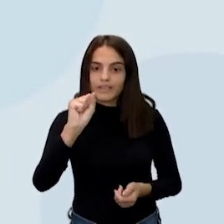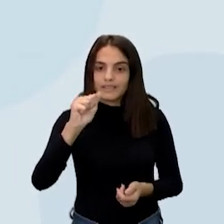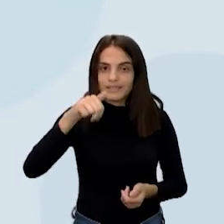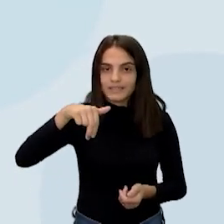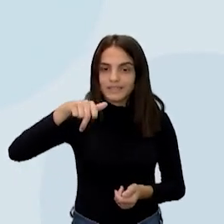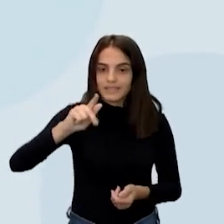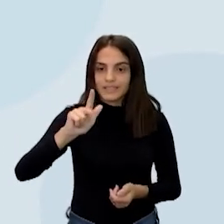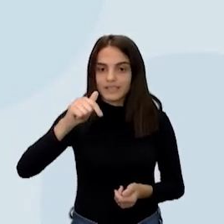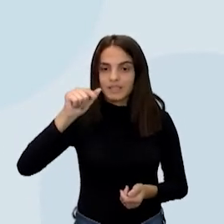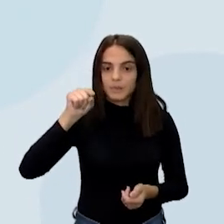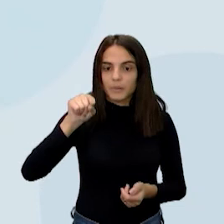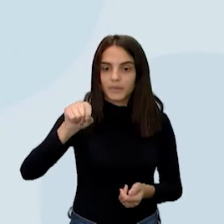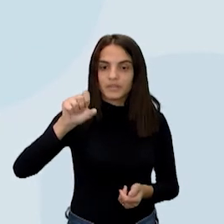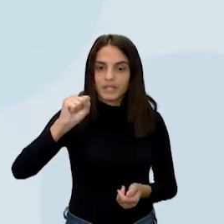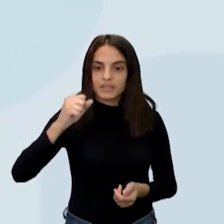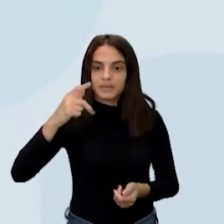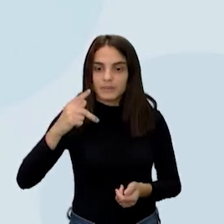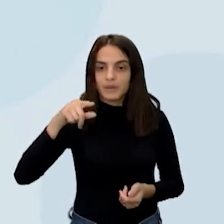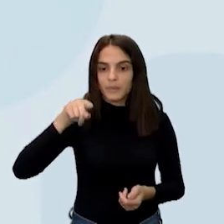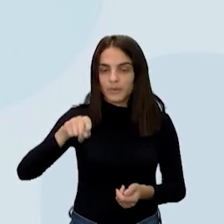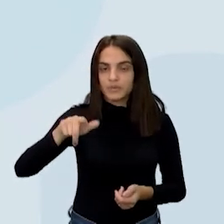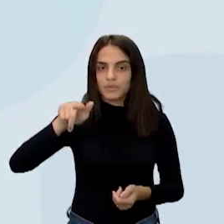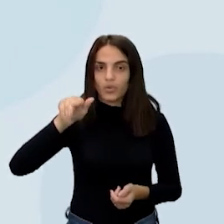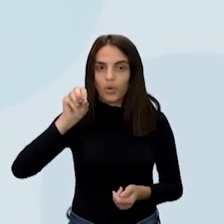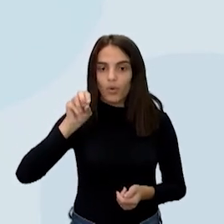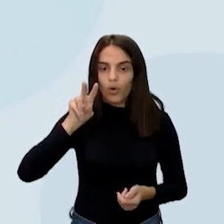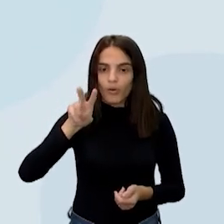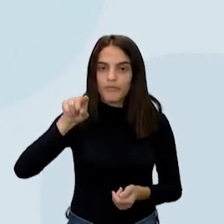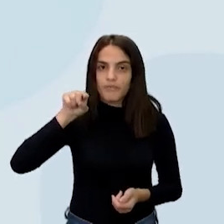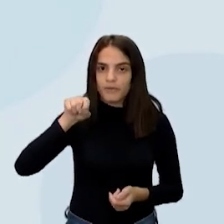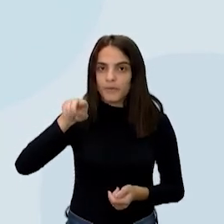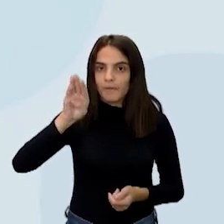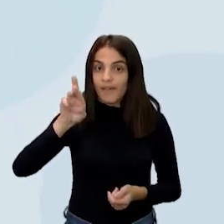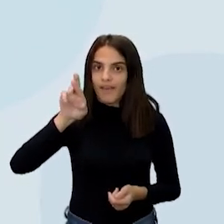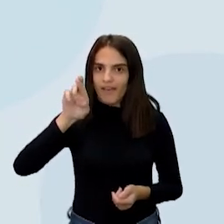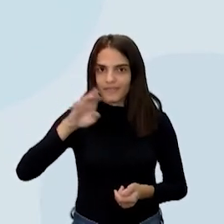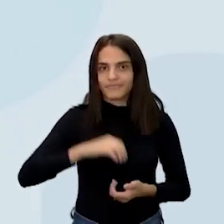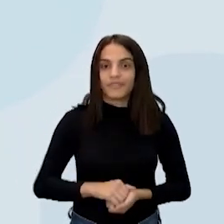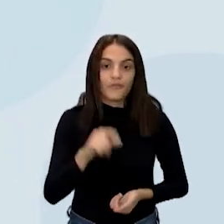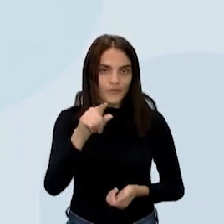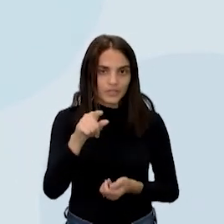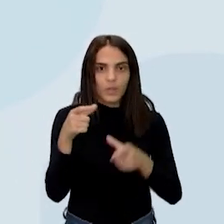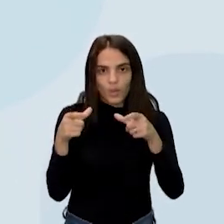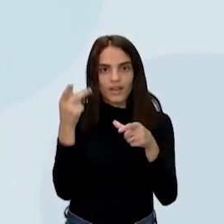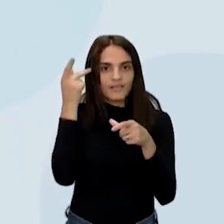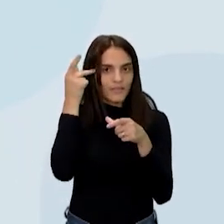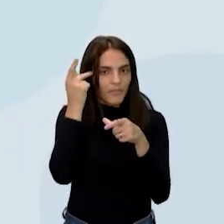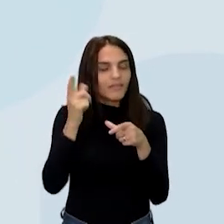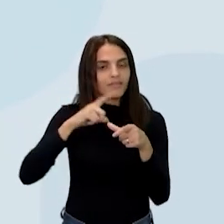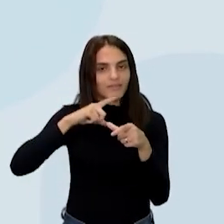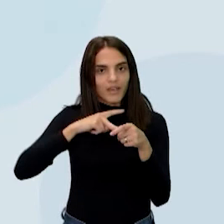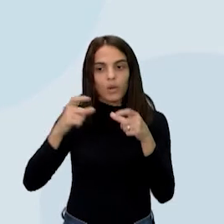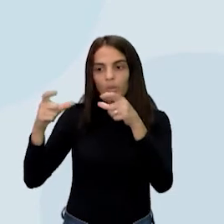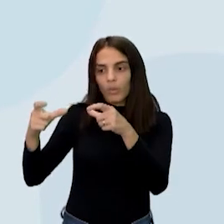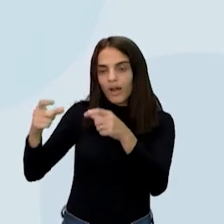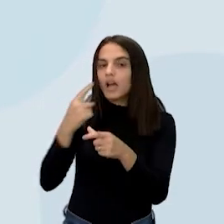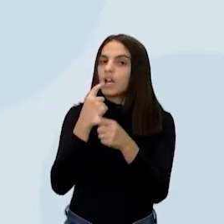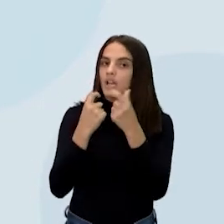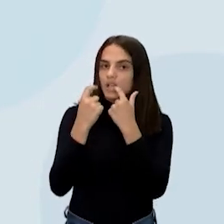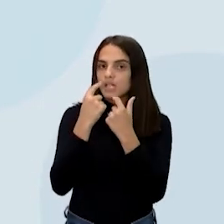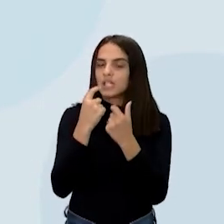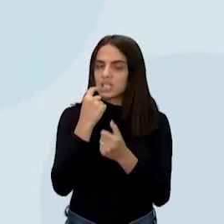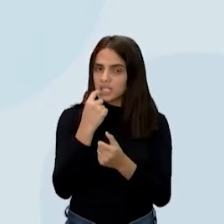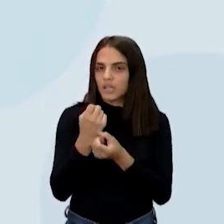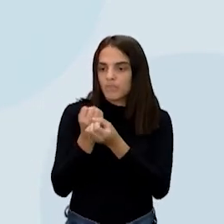www.prosangue.sp.gov.br. E isso é verdadeiro, tá? ProSangue aqui em São Paulo. Então quem é do estado de São Paulo sabe que tem a Fundação ProSangue, pode fazer as